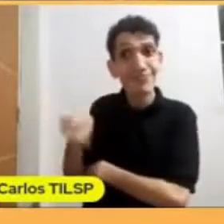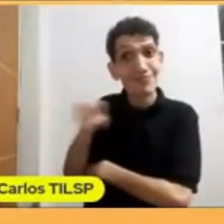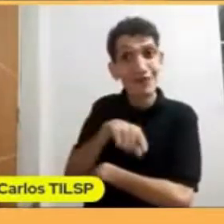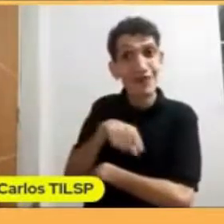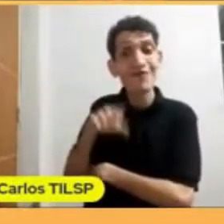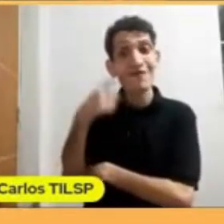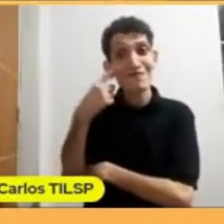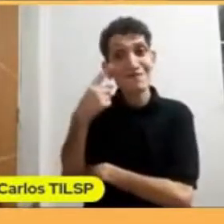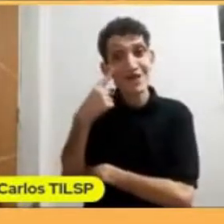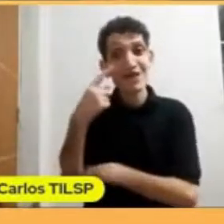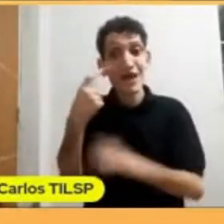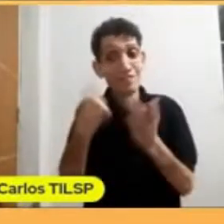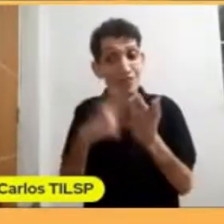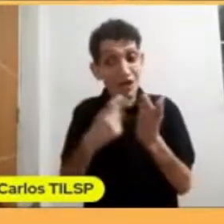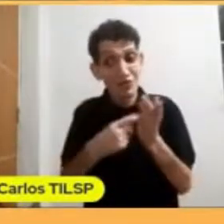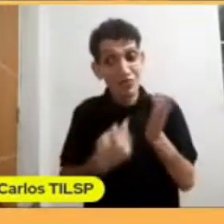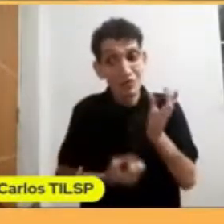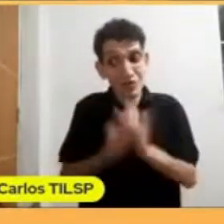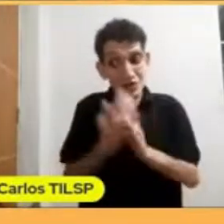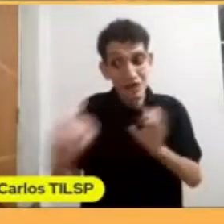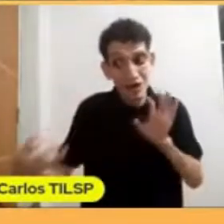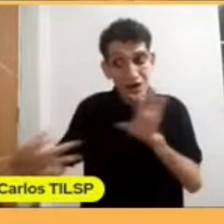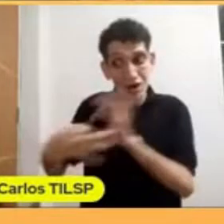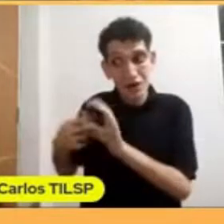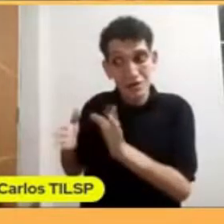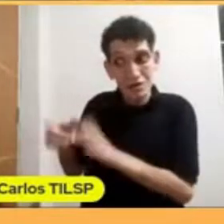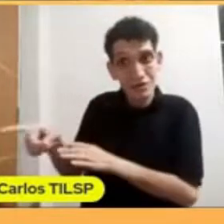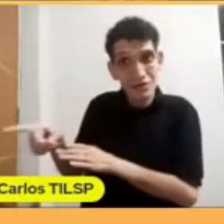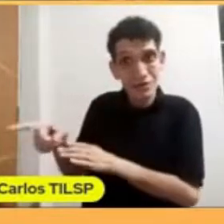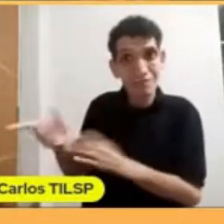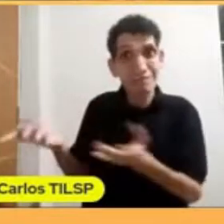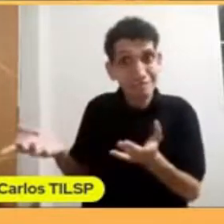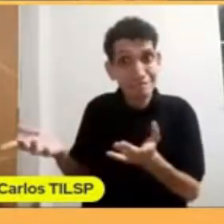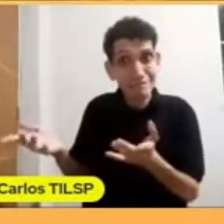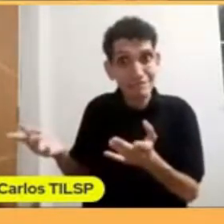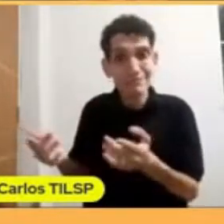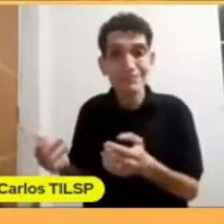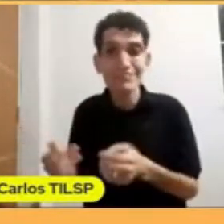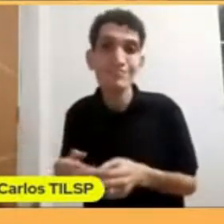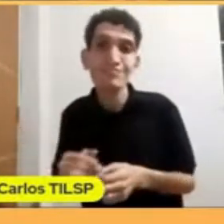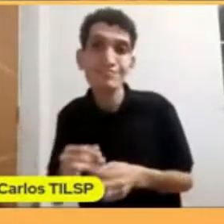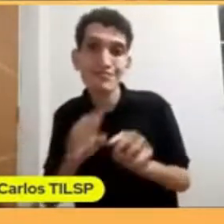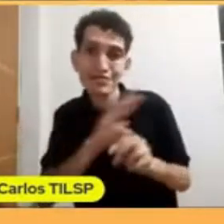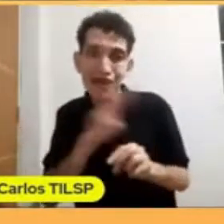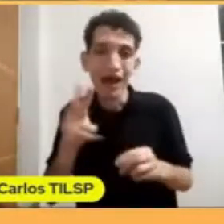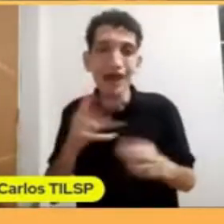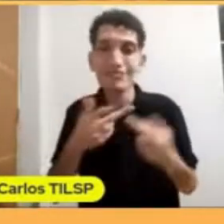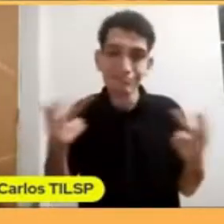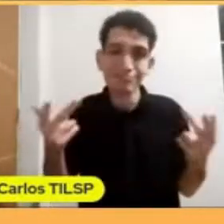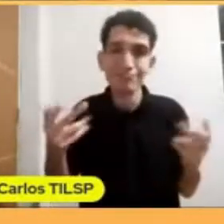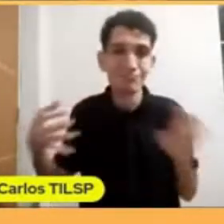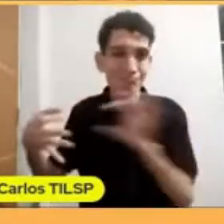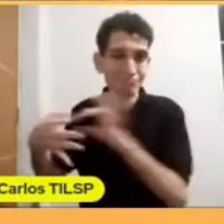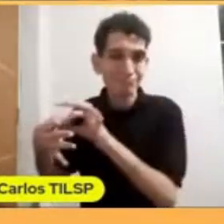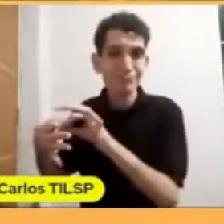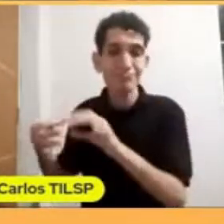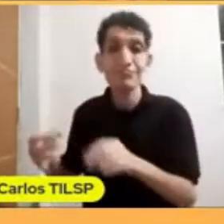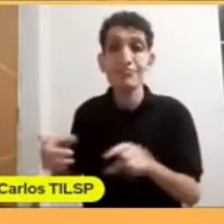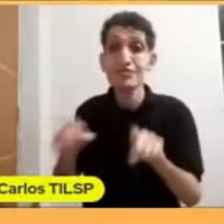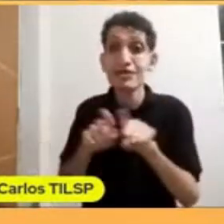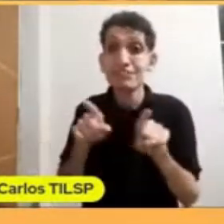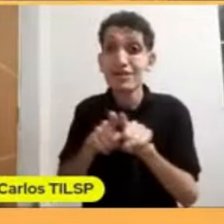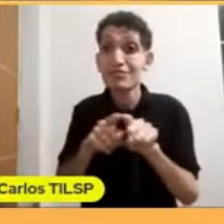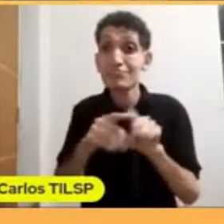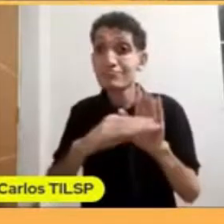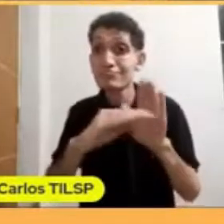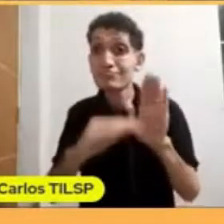digitais, também a gente vai pensar nessa população, tá certo? E muito importante aqui a gente falar das pessoas idosas, né? As